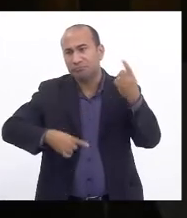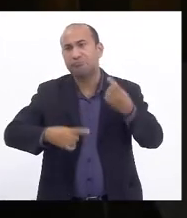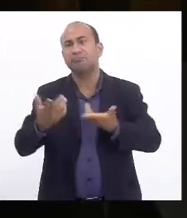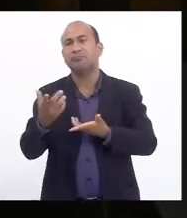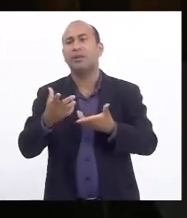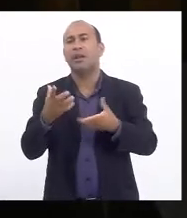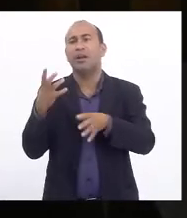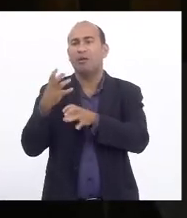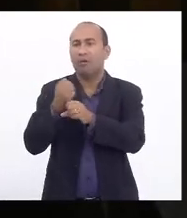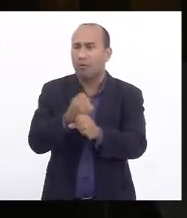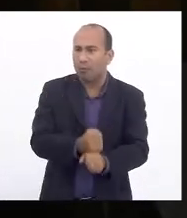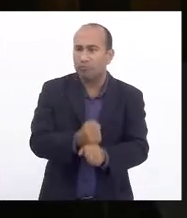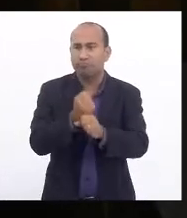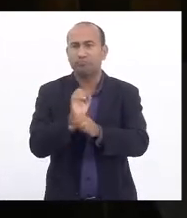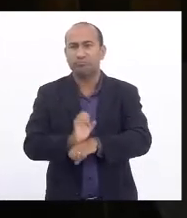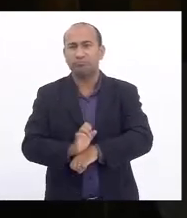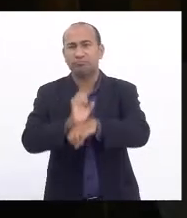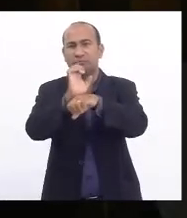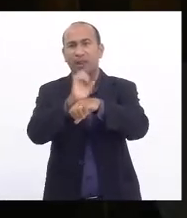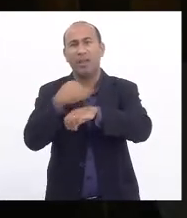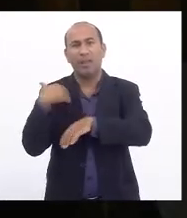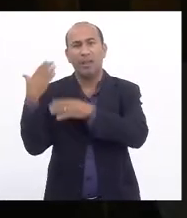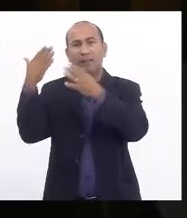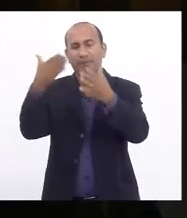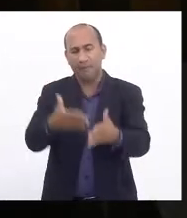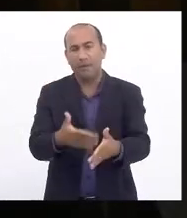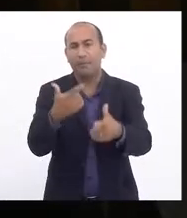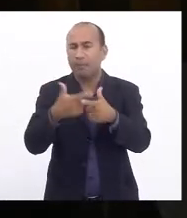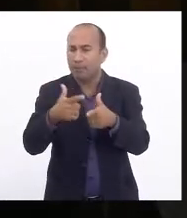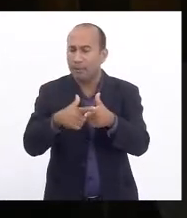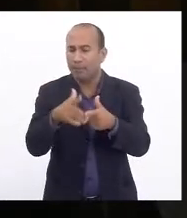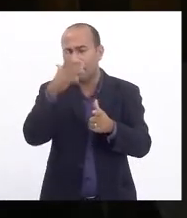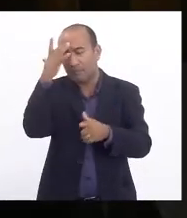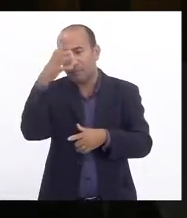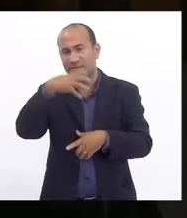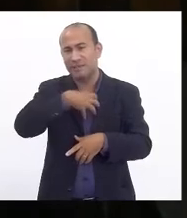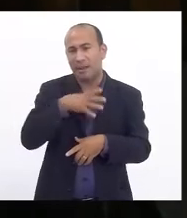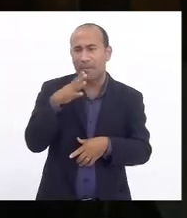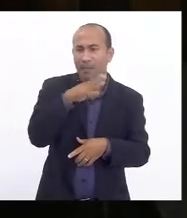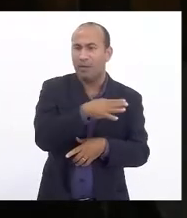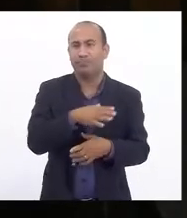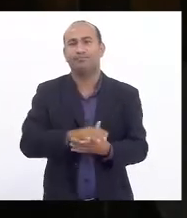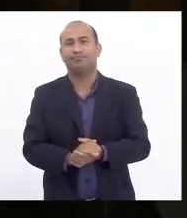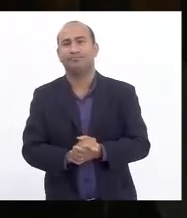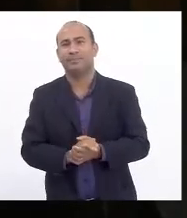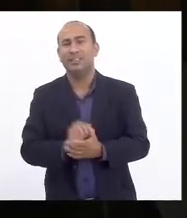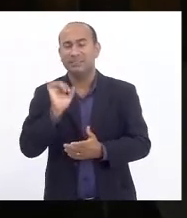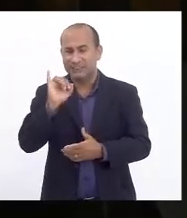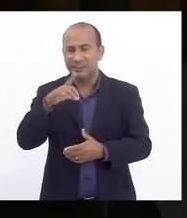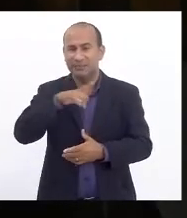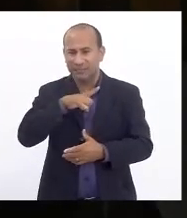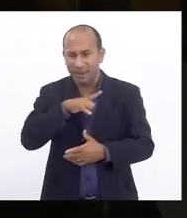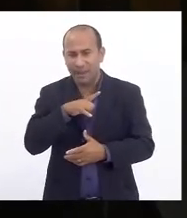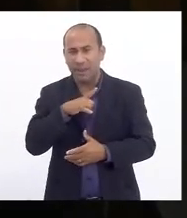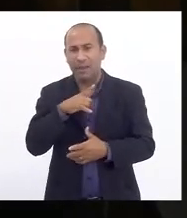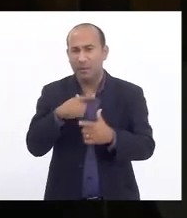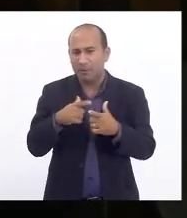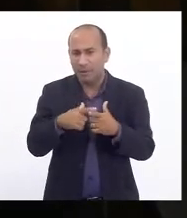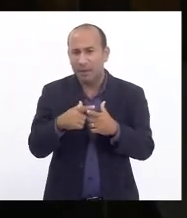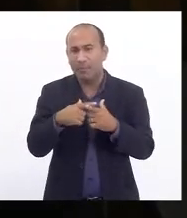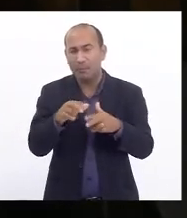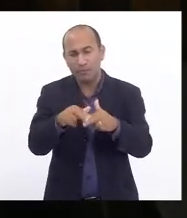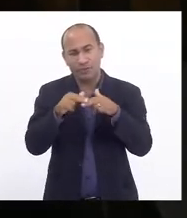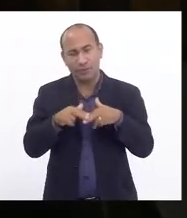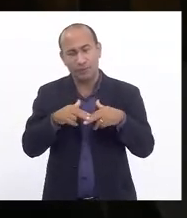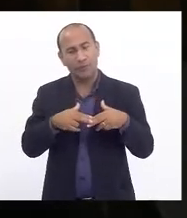Tribunal de Contas do Estado e vem incomodando muita gente e se tiver aqui incomodar foi